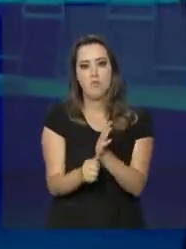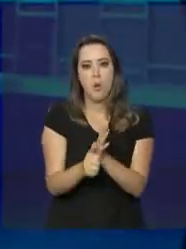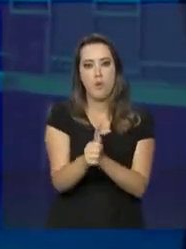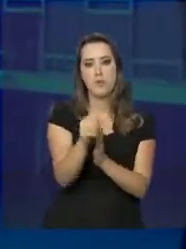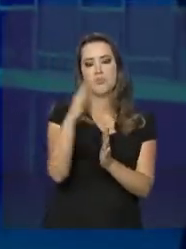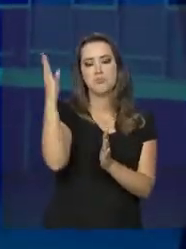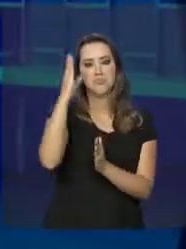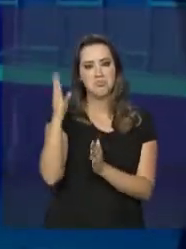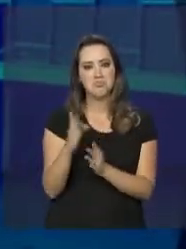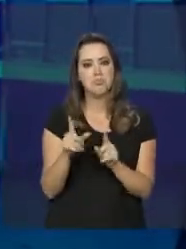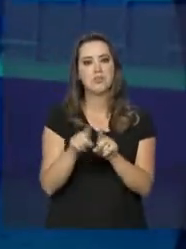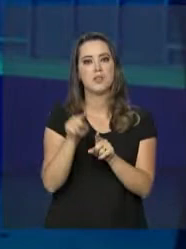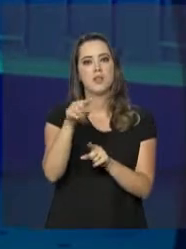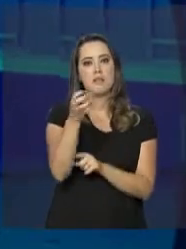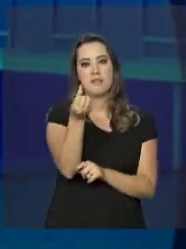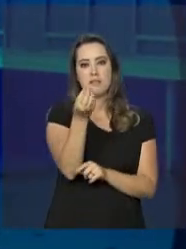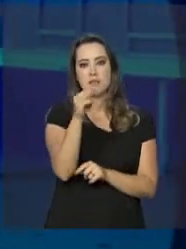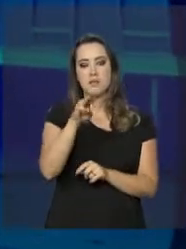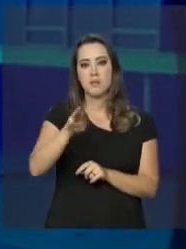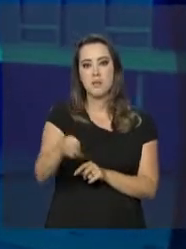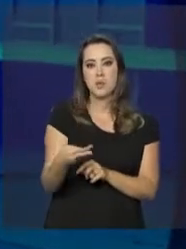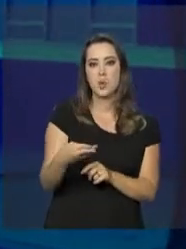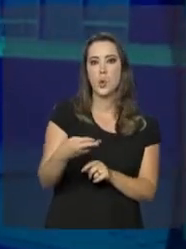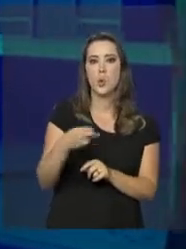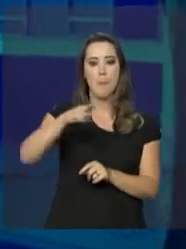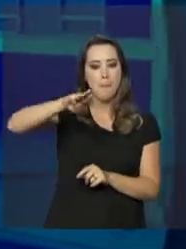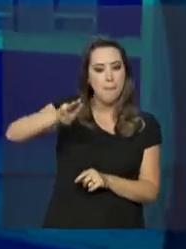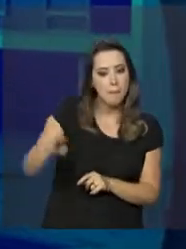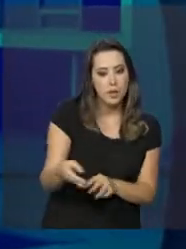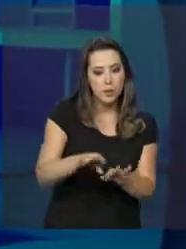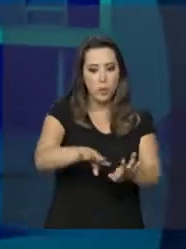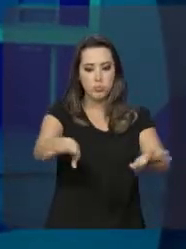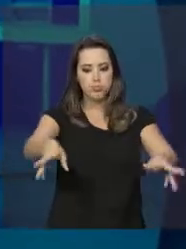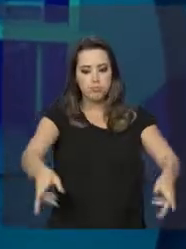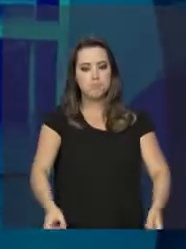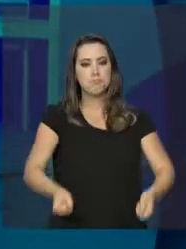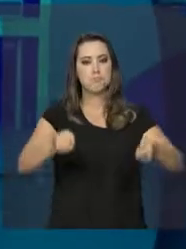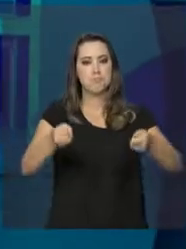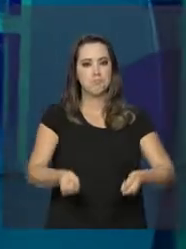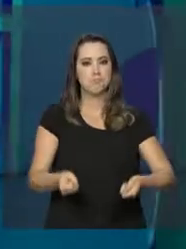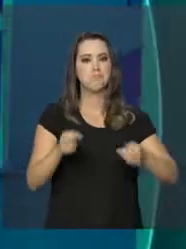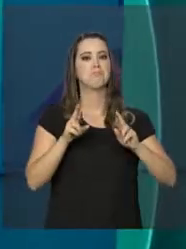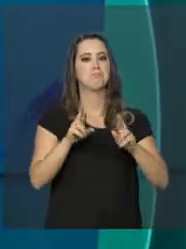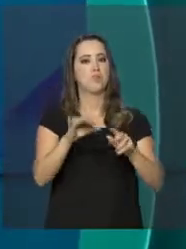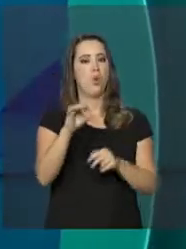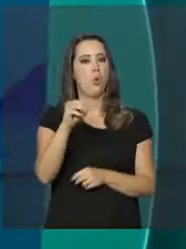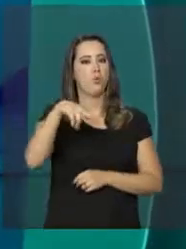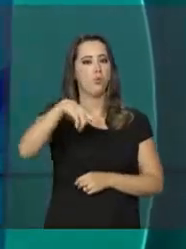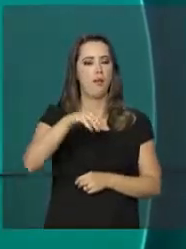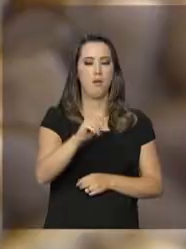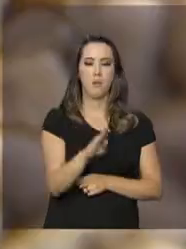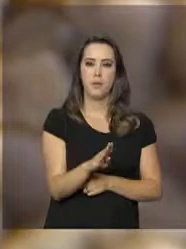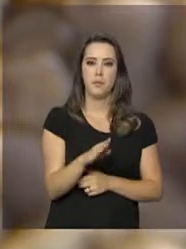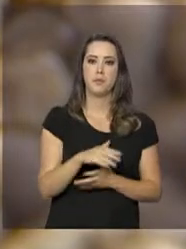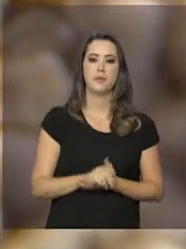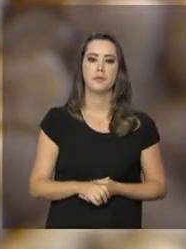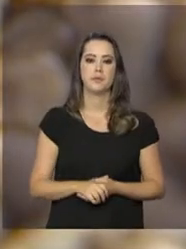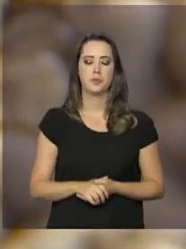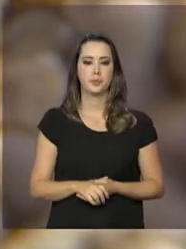com quase 60 milhões de sacas a estimativa da companhia nacional de abastecimento a conab